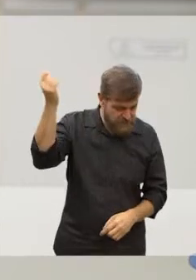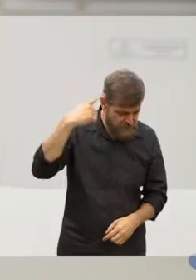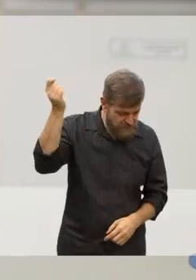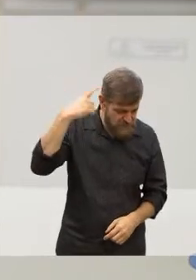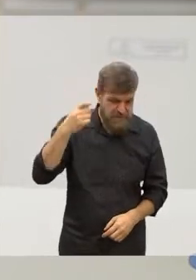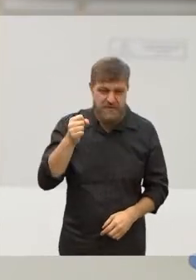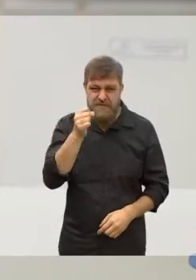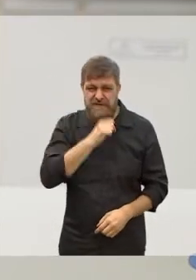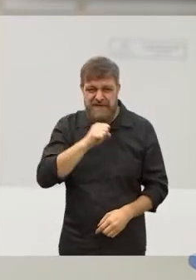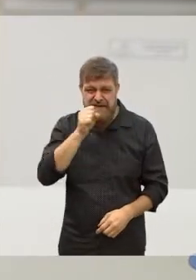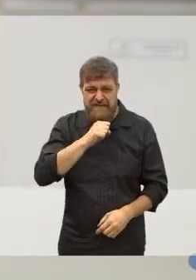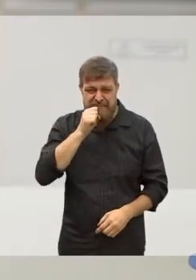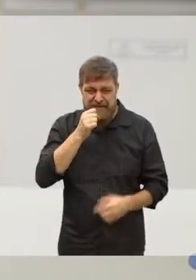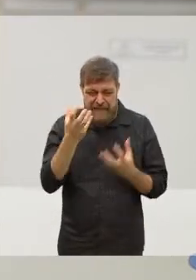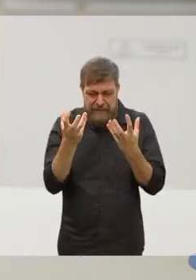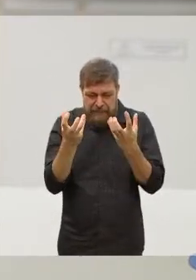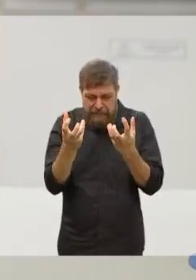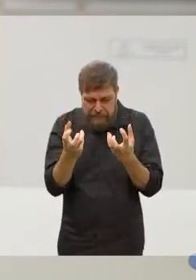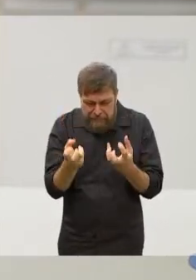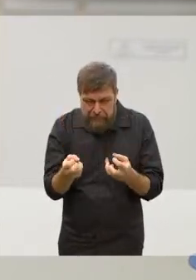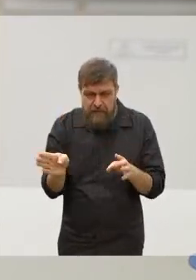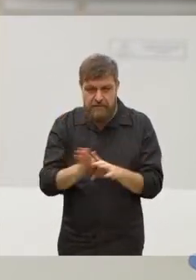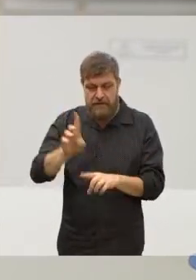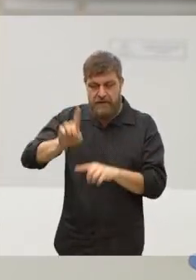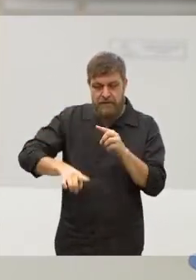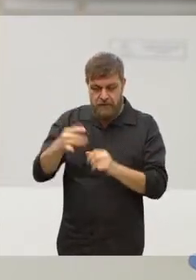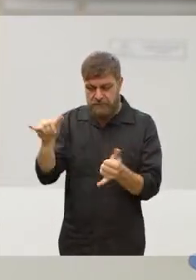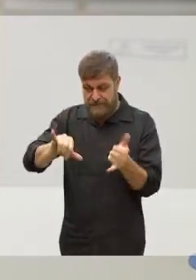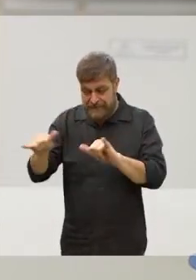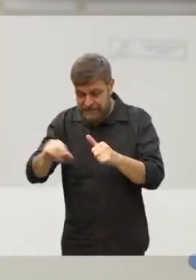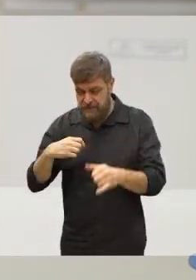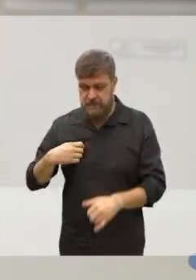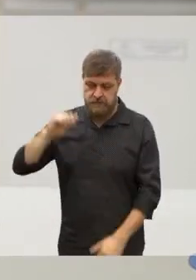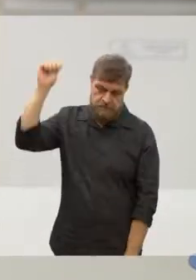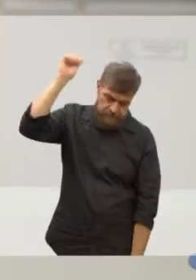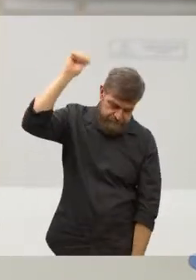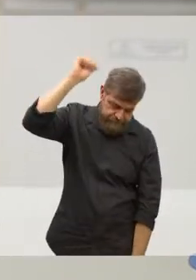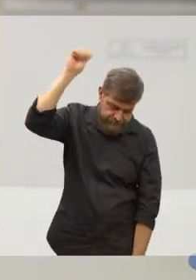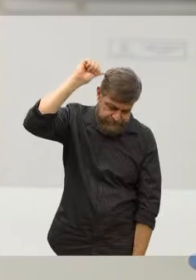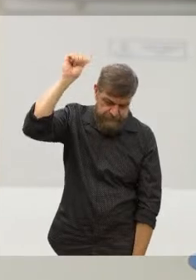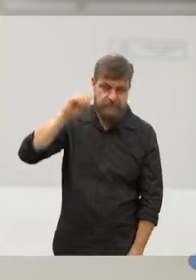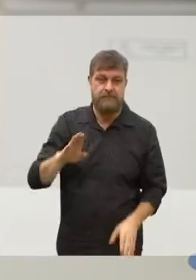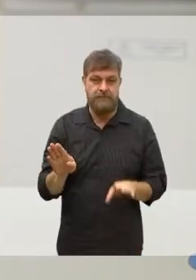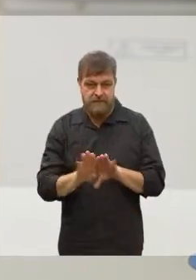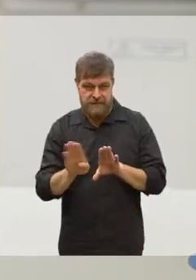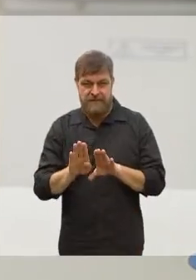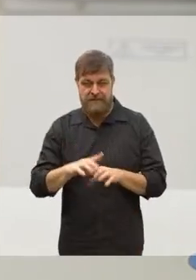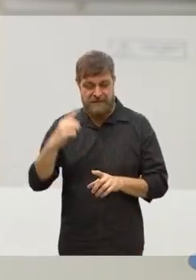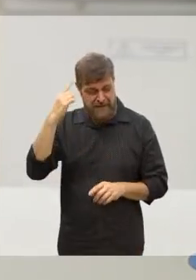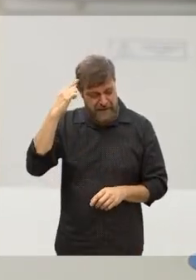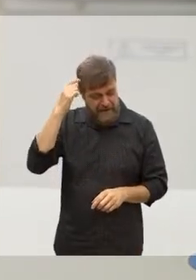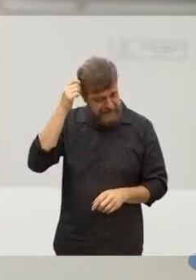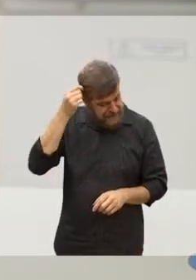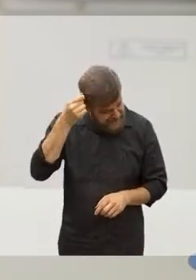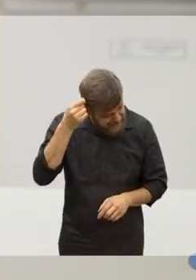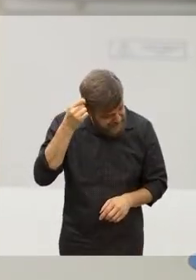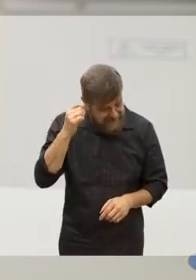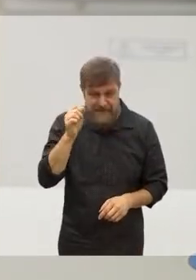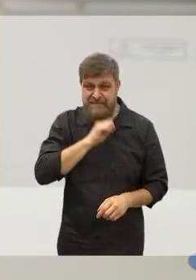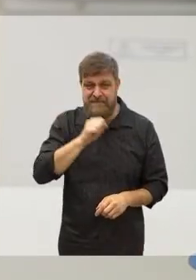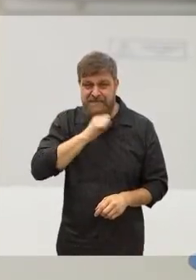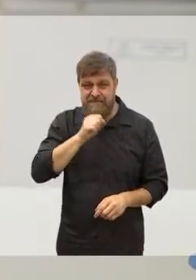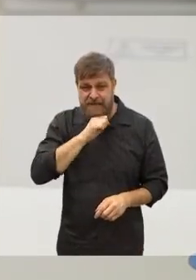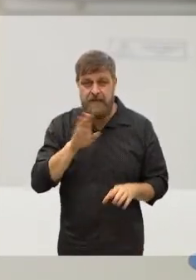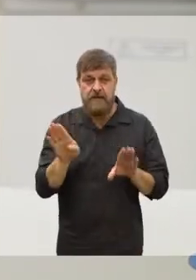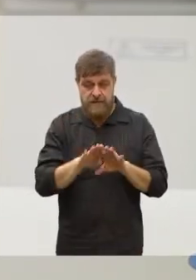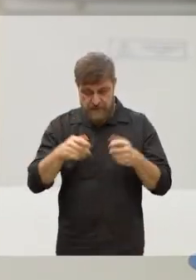ele envelhece, né? Fora o uso de produtos químicos que nós usamos no cabelo. Então ela acaba tirando a proteção do